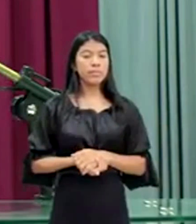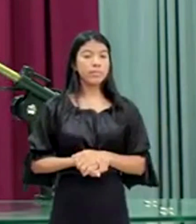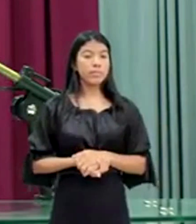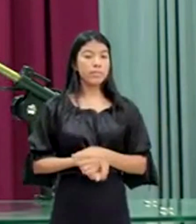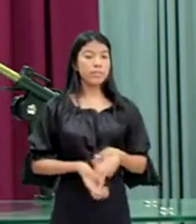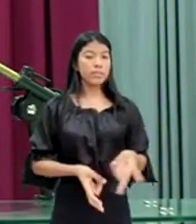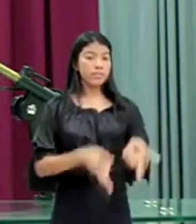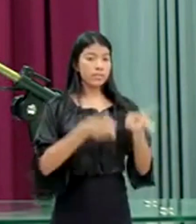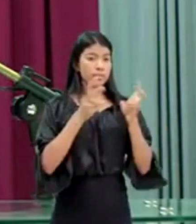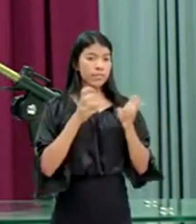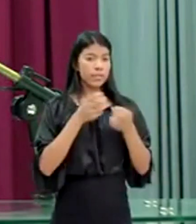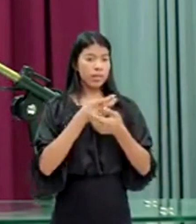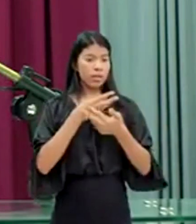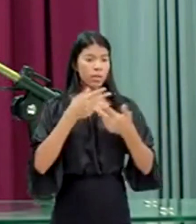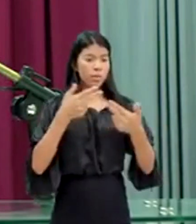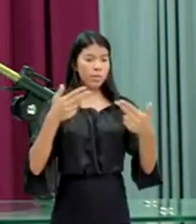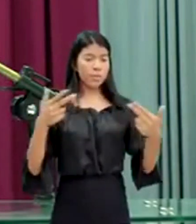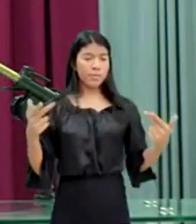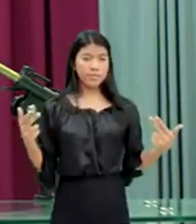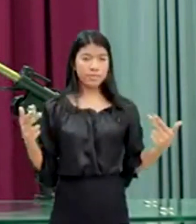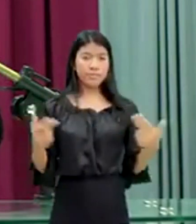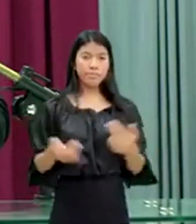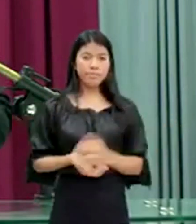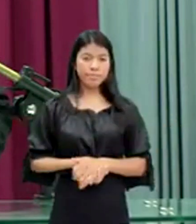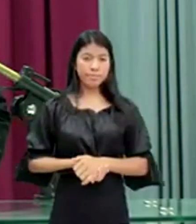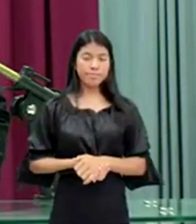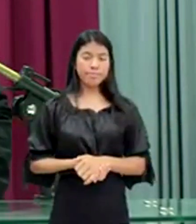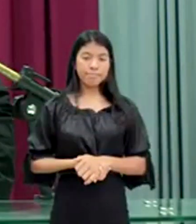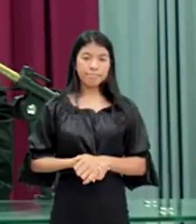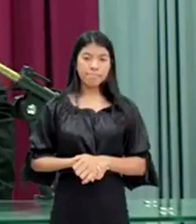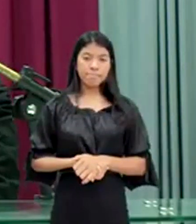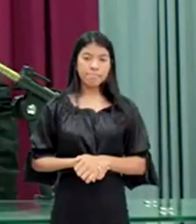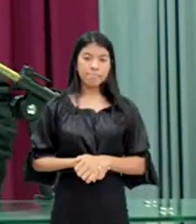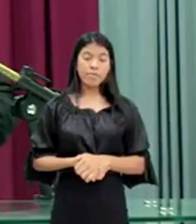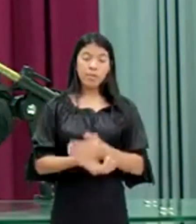Coisas incríveis. Amados irmãos,